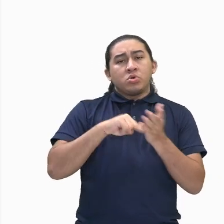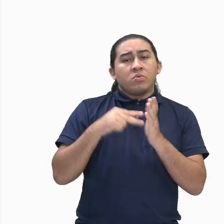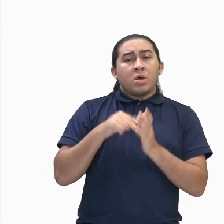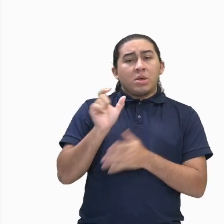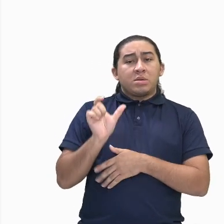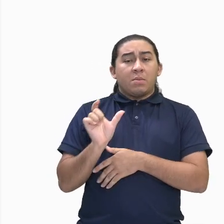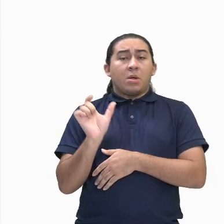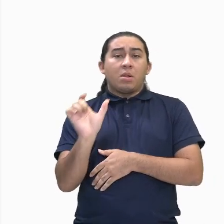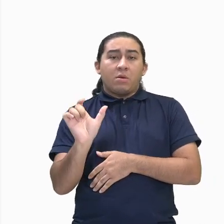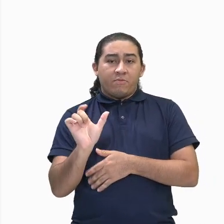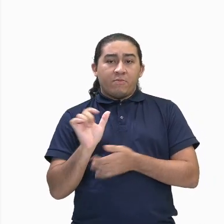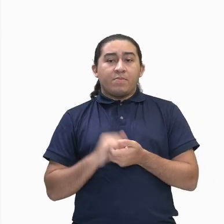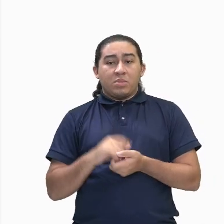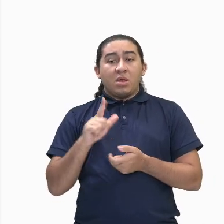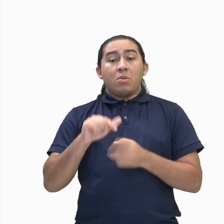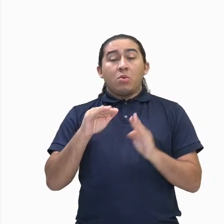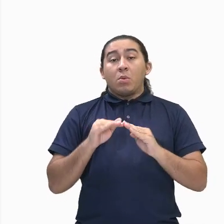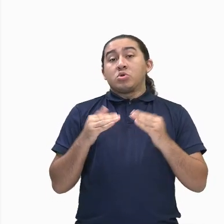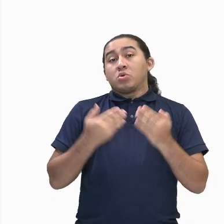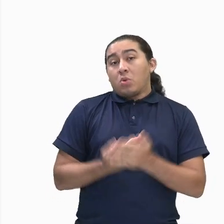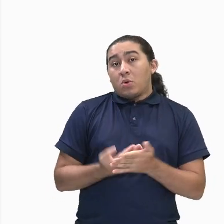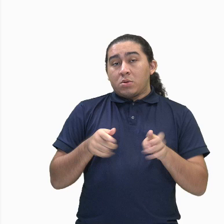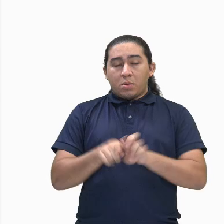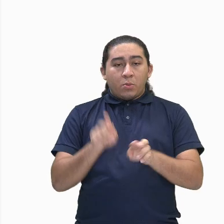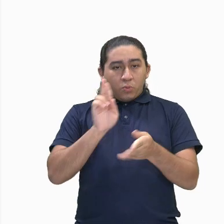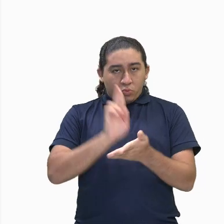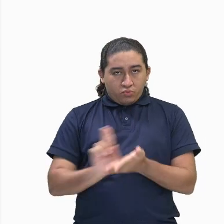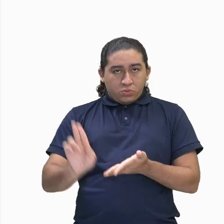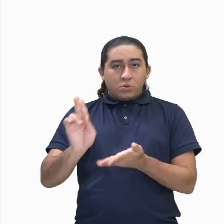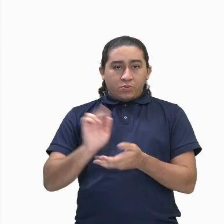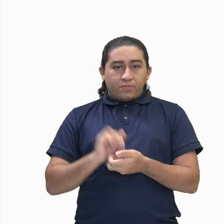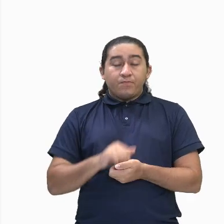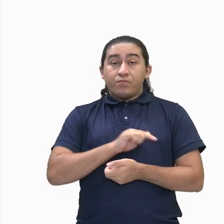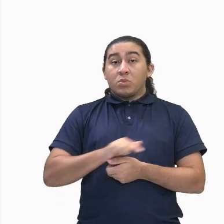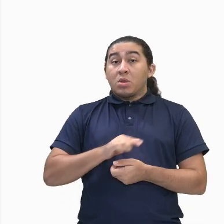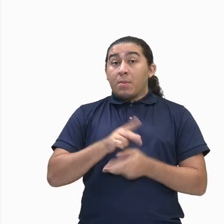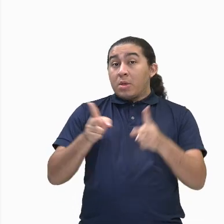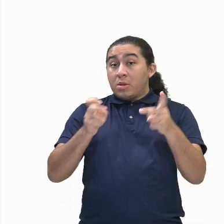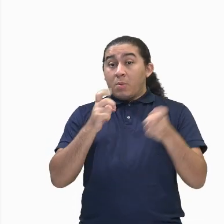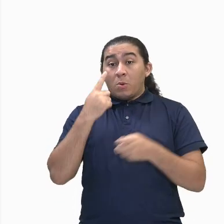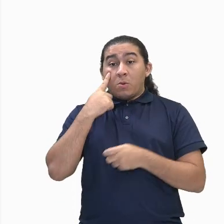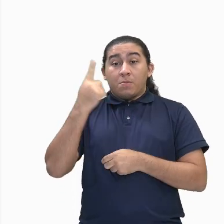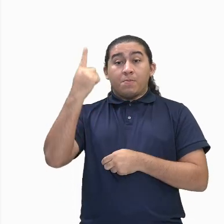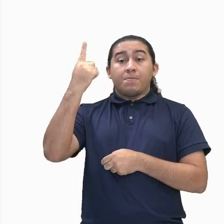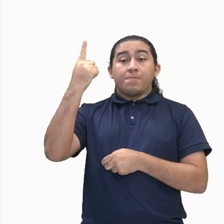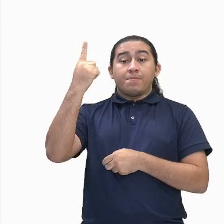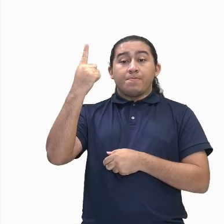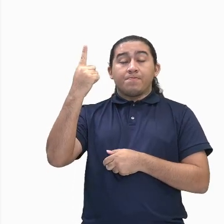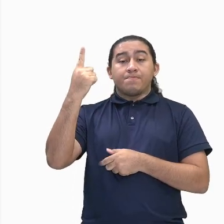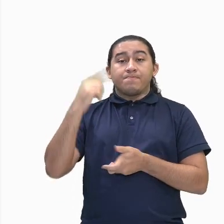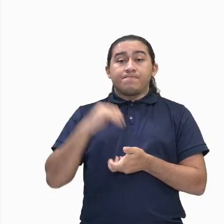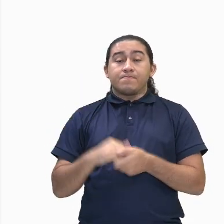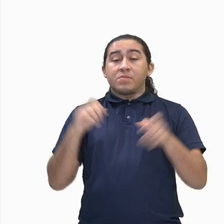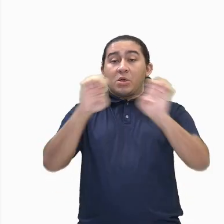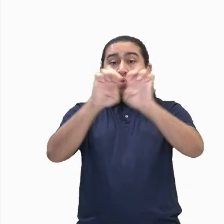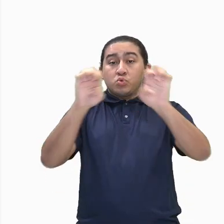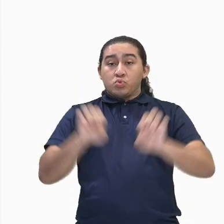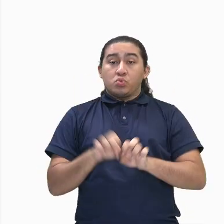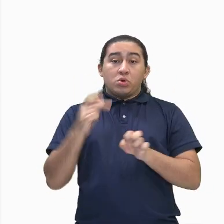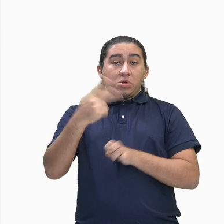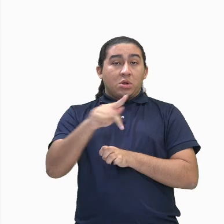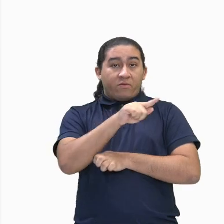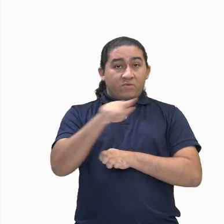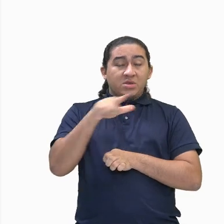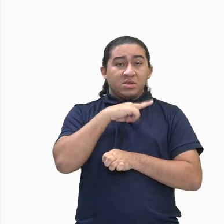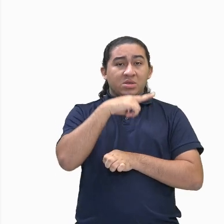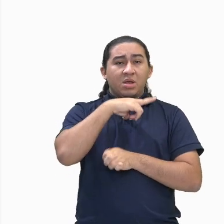que serve como essas escolas e universidades. E você observa que na sua arquitetura, você olhando de